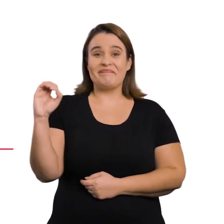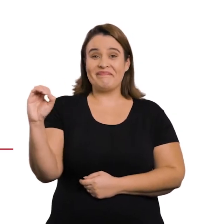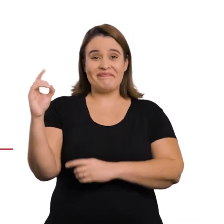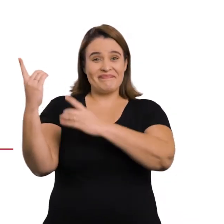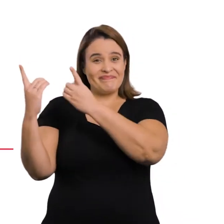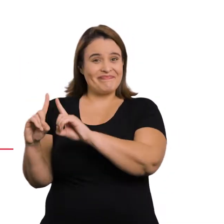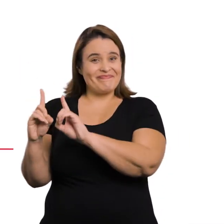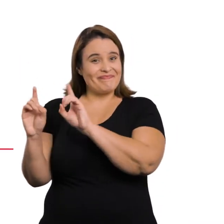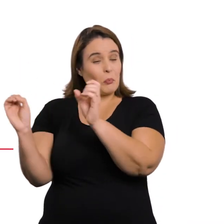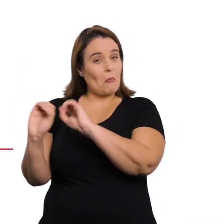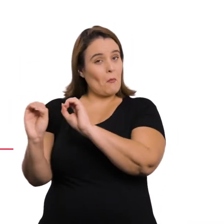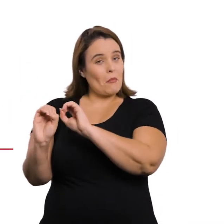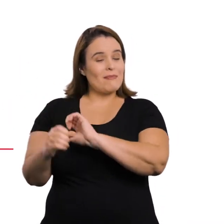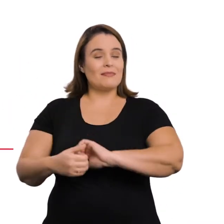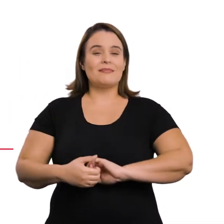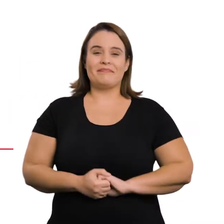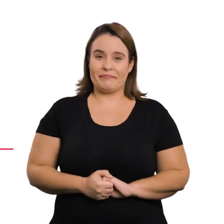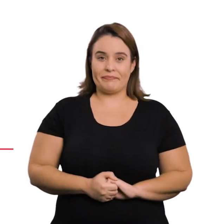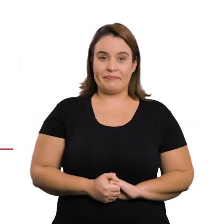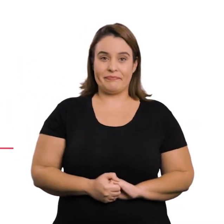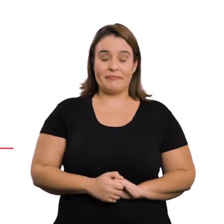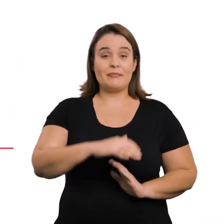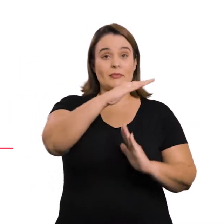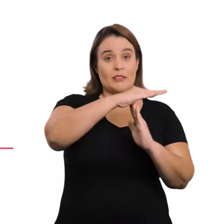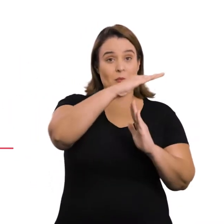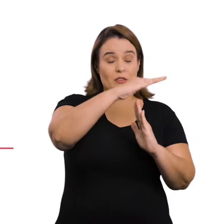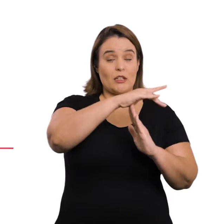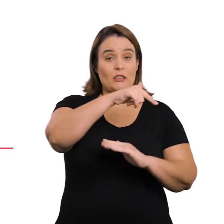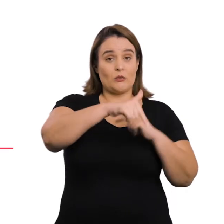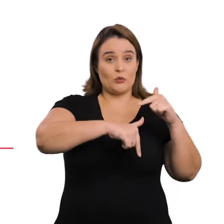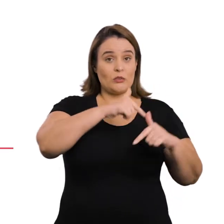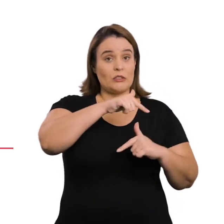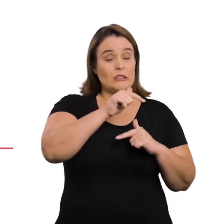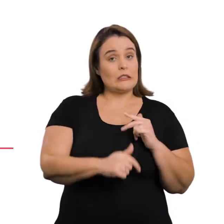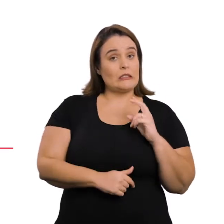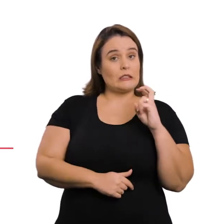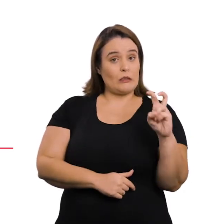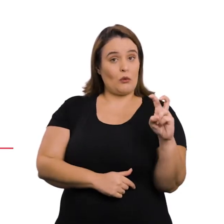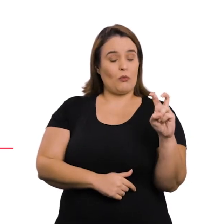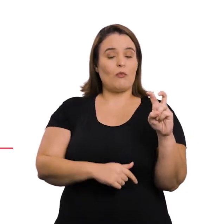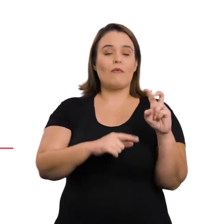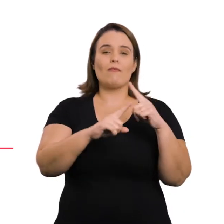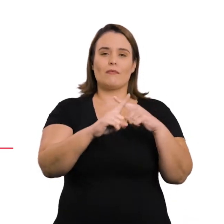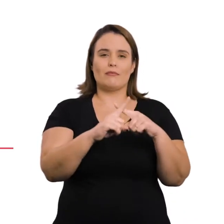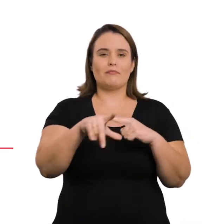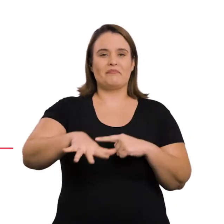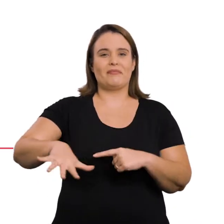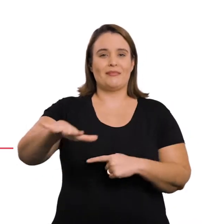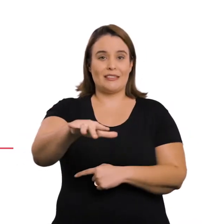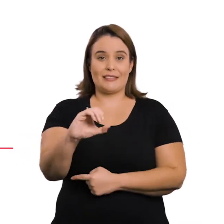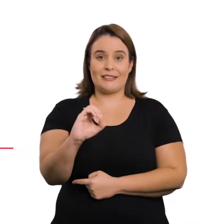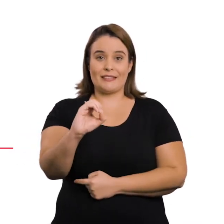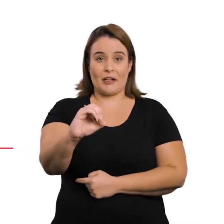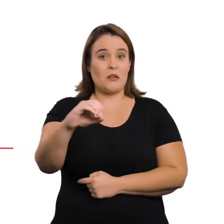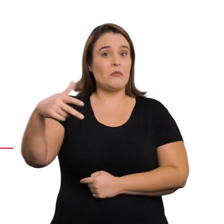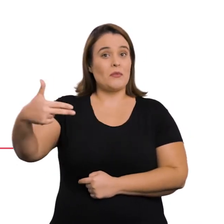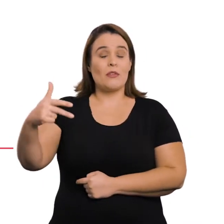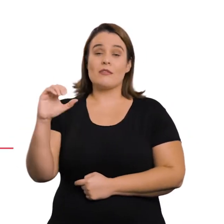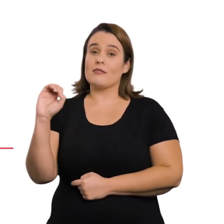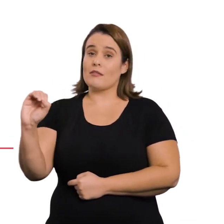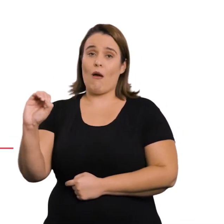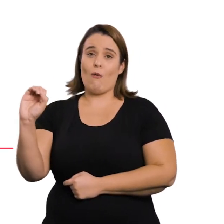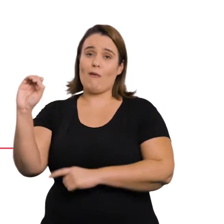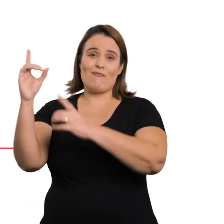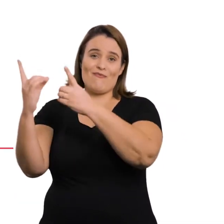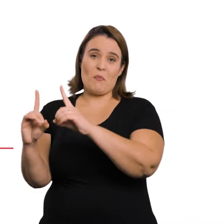é igual zero deficiência. Limitação funcional 5 vezes ambiente 0 é igual